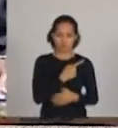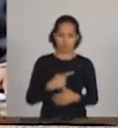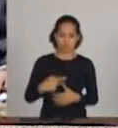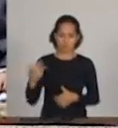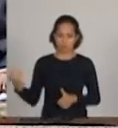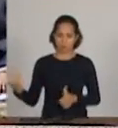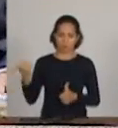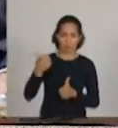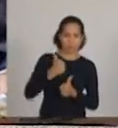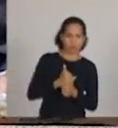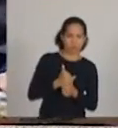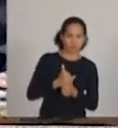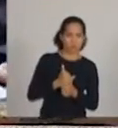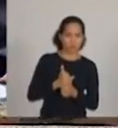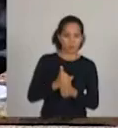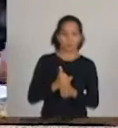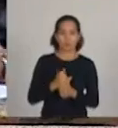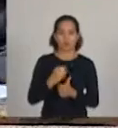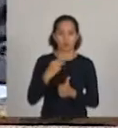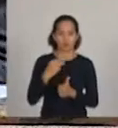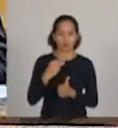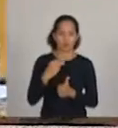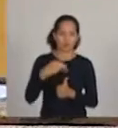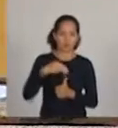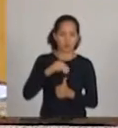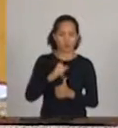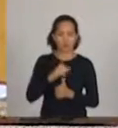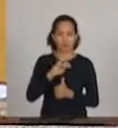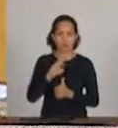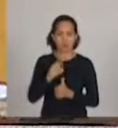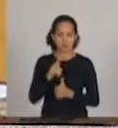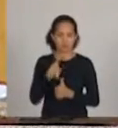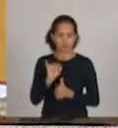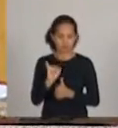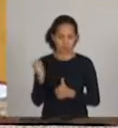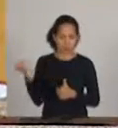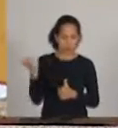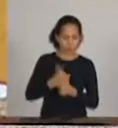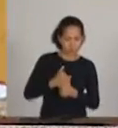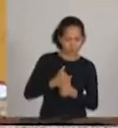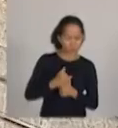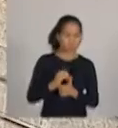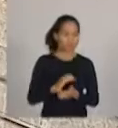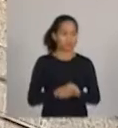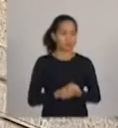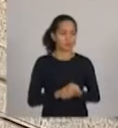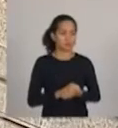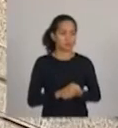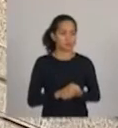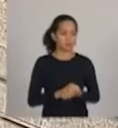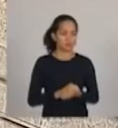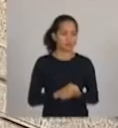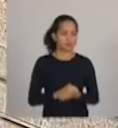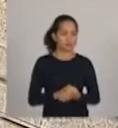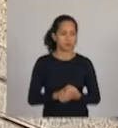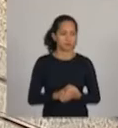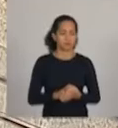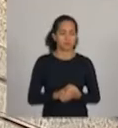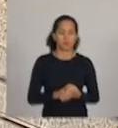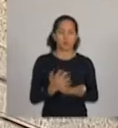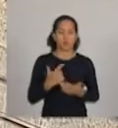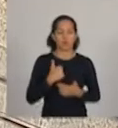deputado Sérgio Majeski, que o próximo orador sou eu. Oi, Tadeu. Ei. Oi.